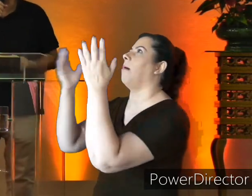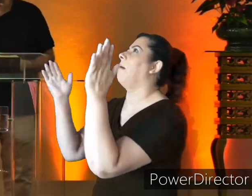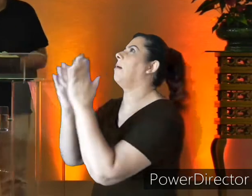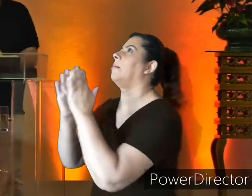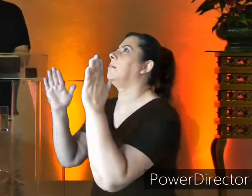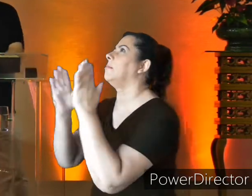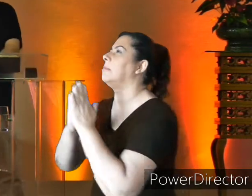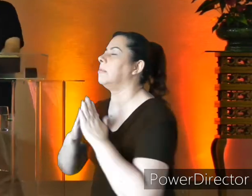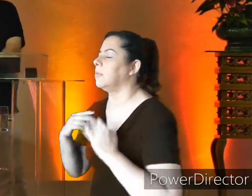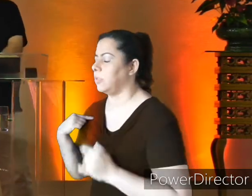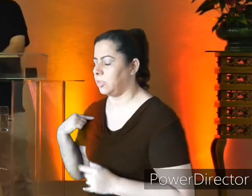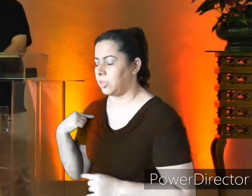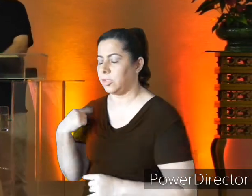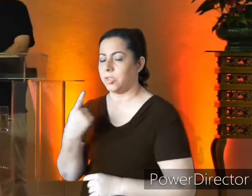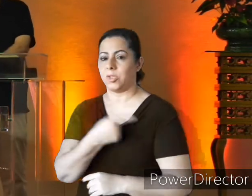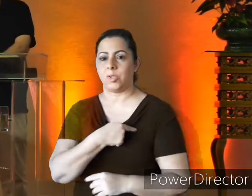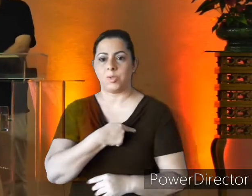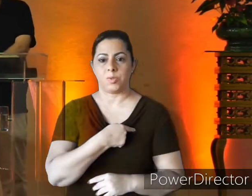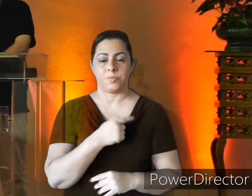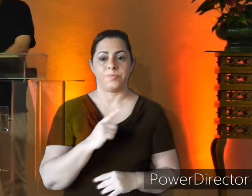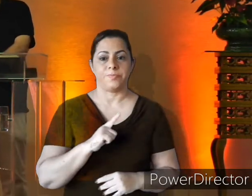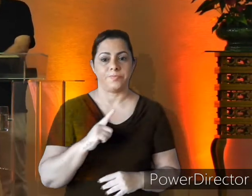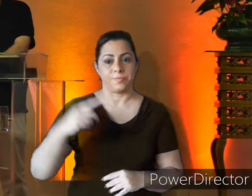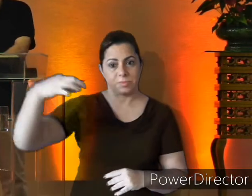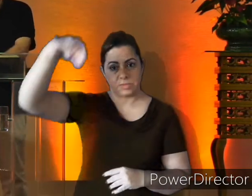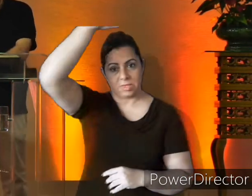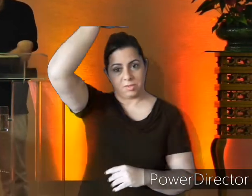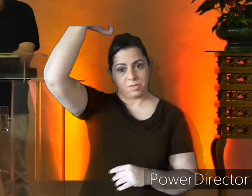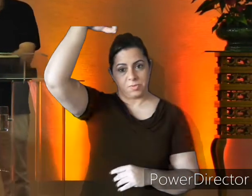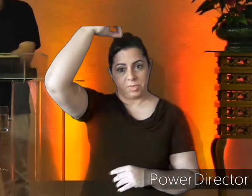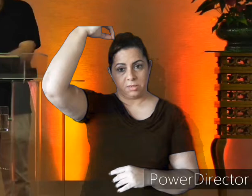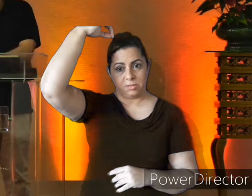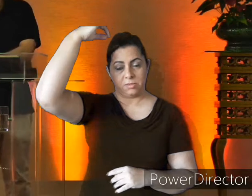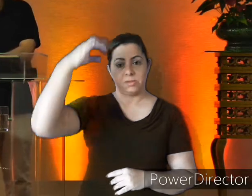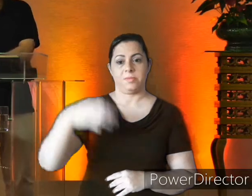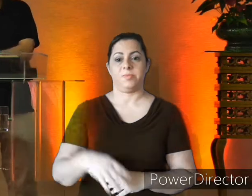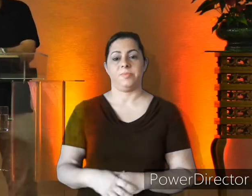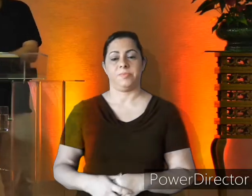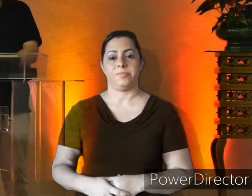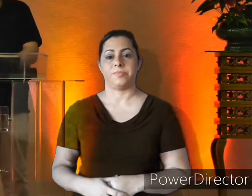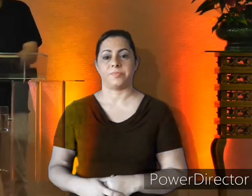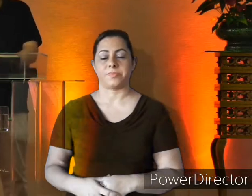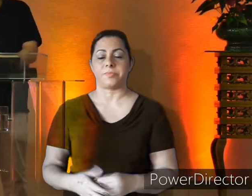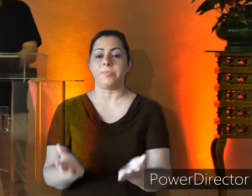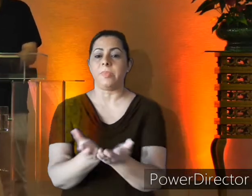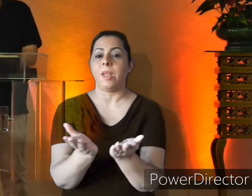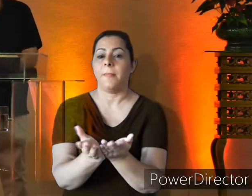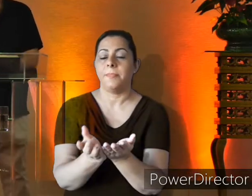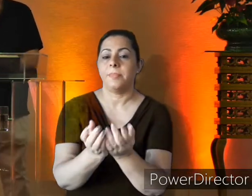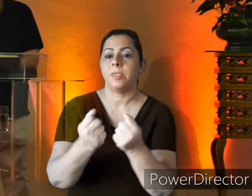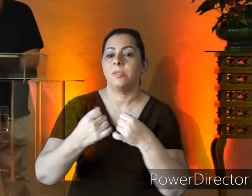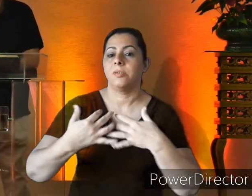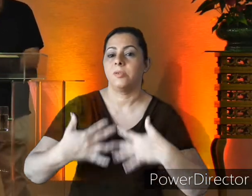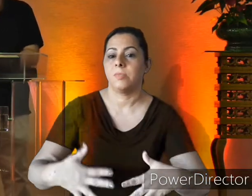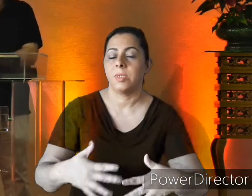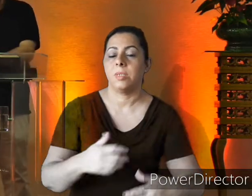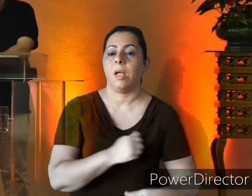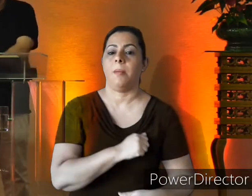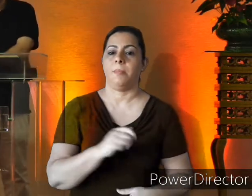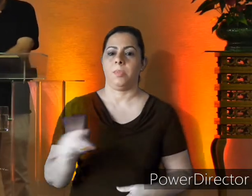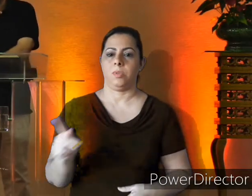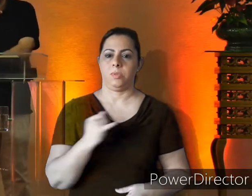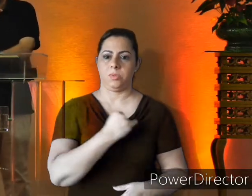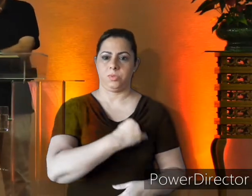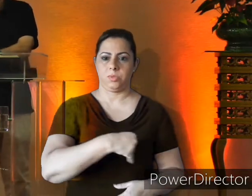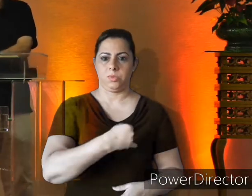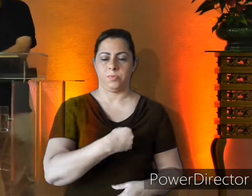Espírito Santo de Deus. A palavra diz, através do apóstolo João, que Deus, Ele vai nos